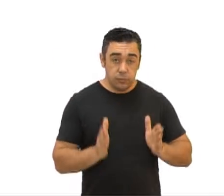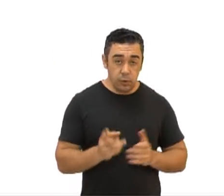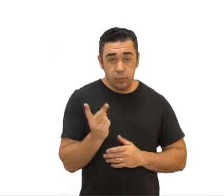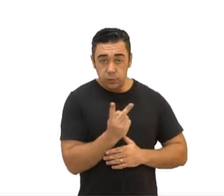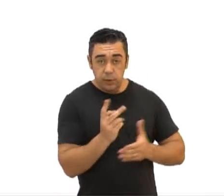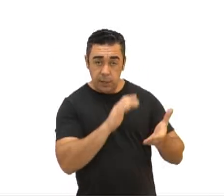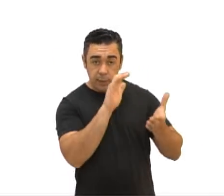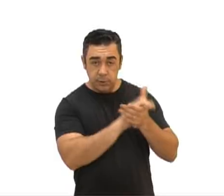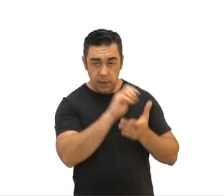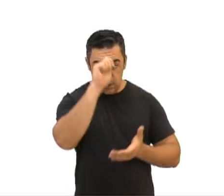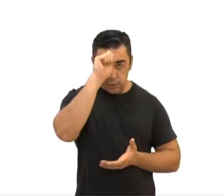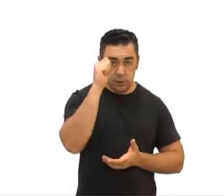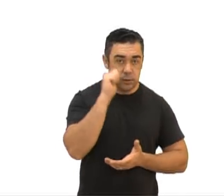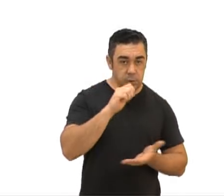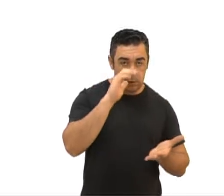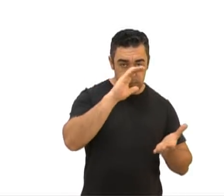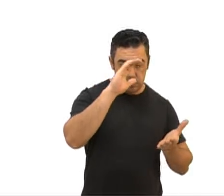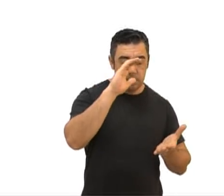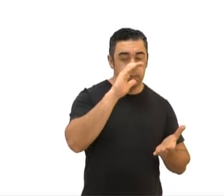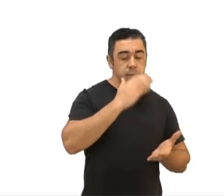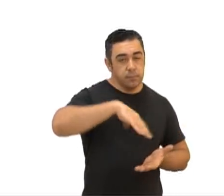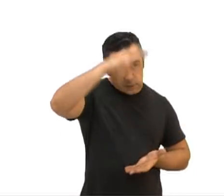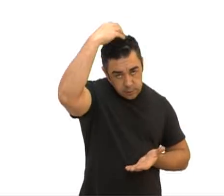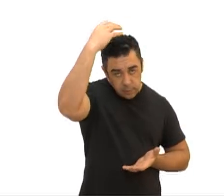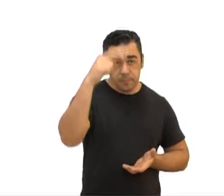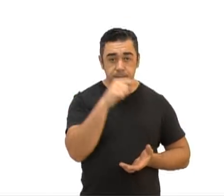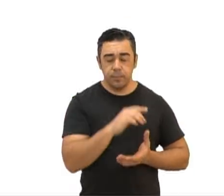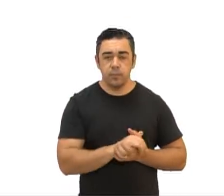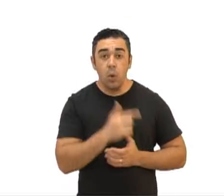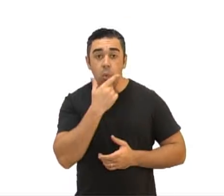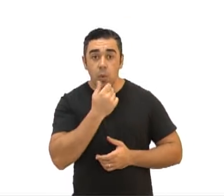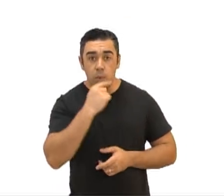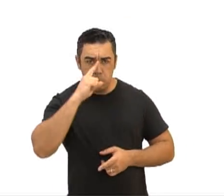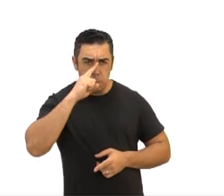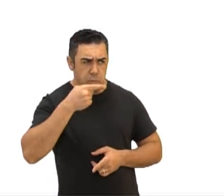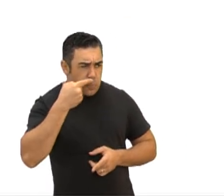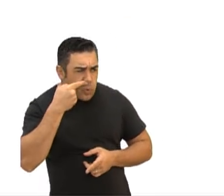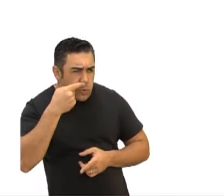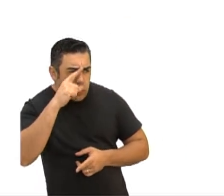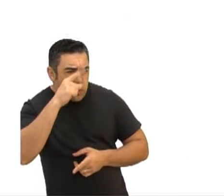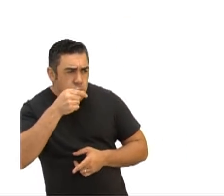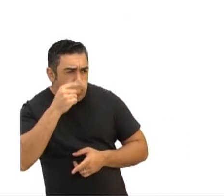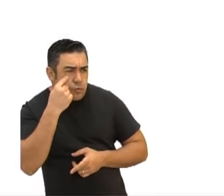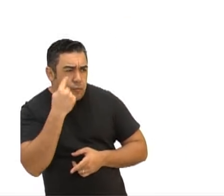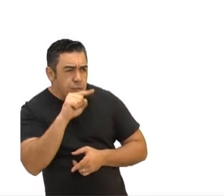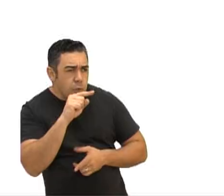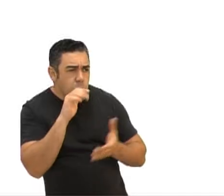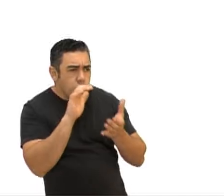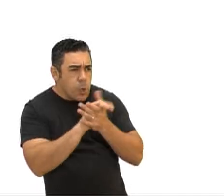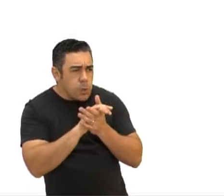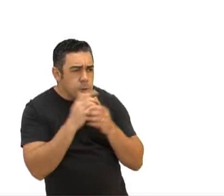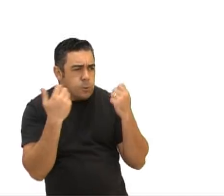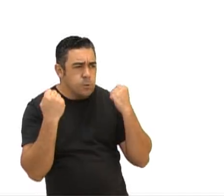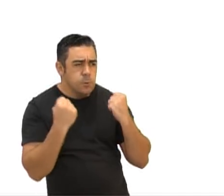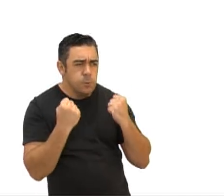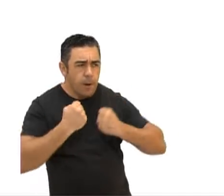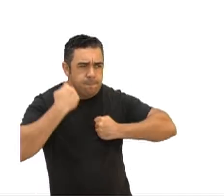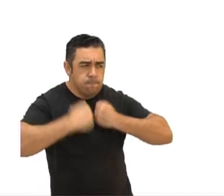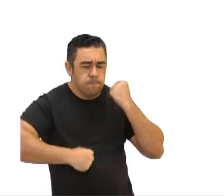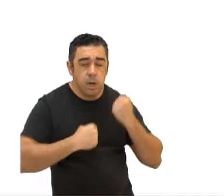Casaram-se e foram morar num palácio. O bruxo, vendo Aladim rico e casado com uma princesa, quis se